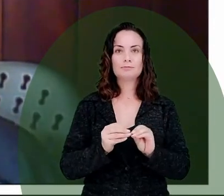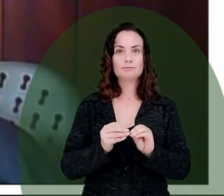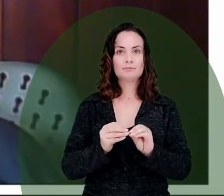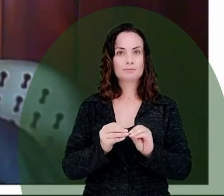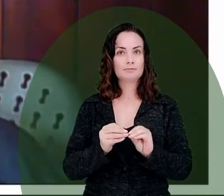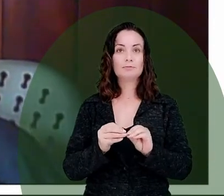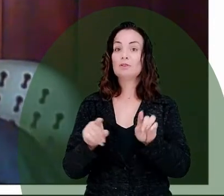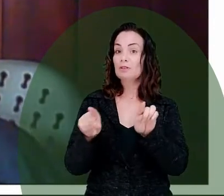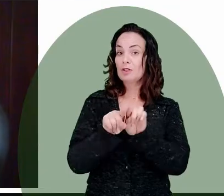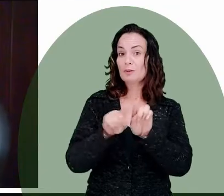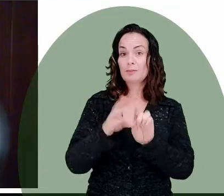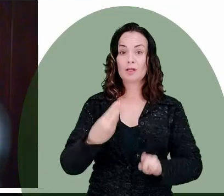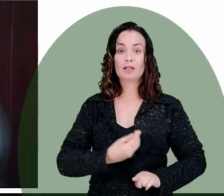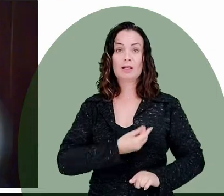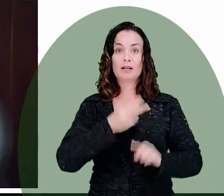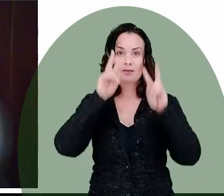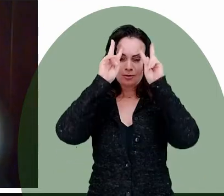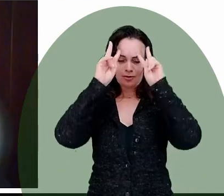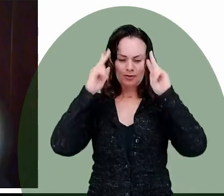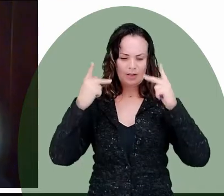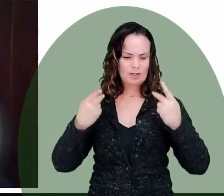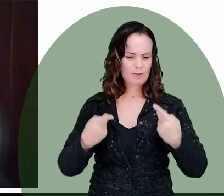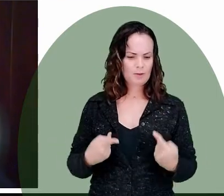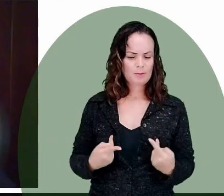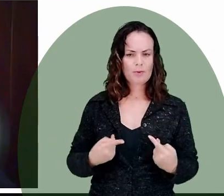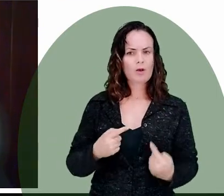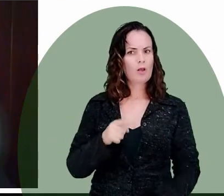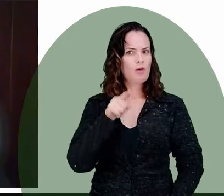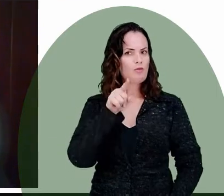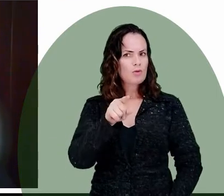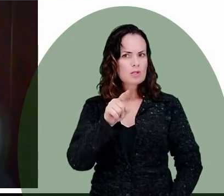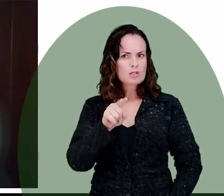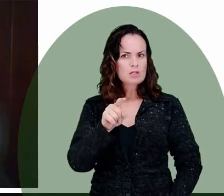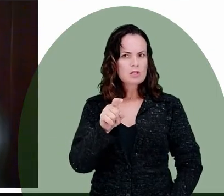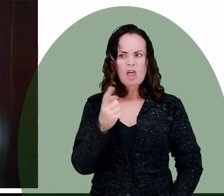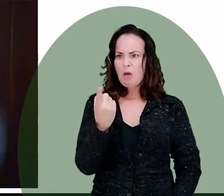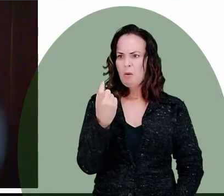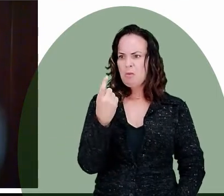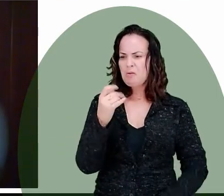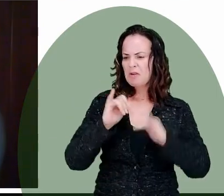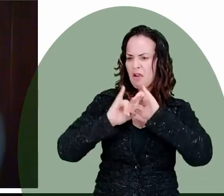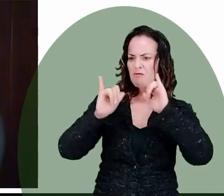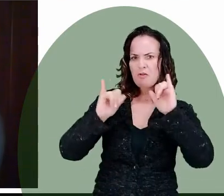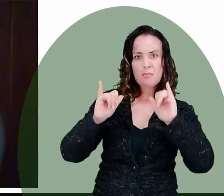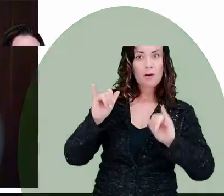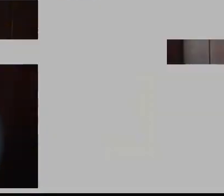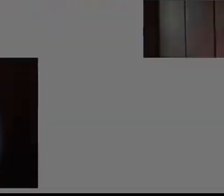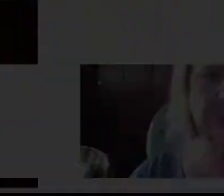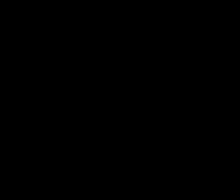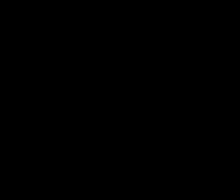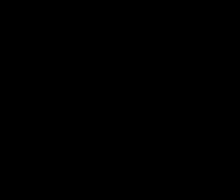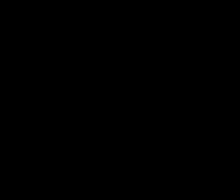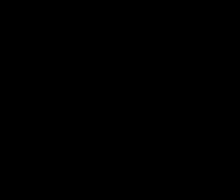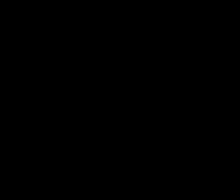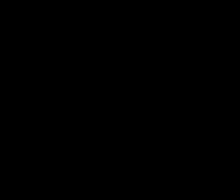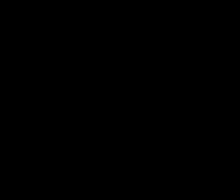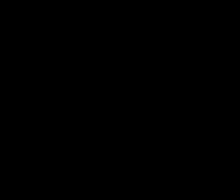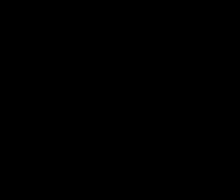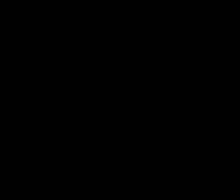problemas da vida humana. Você não é mais a fonte da informação como era o professor antigamente.